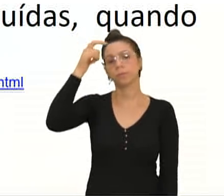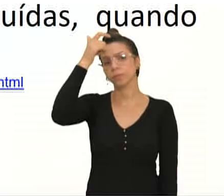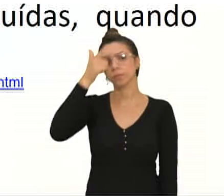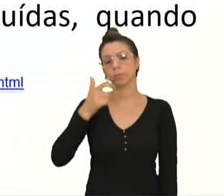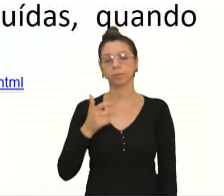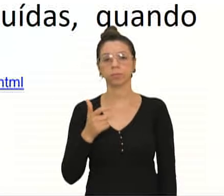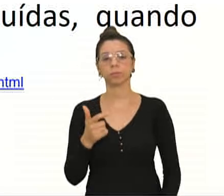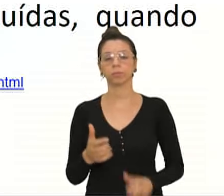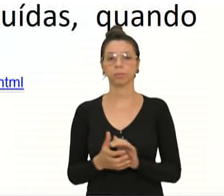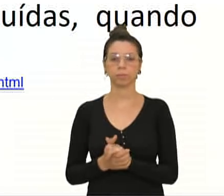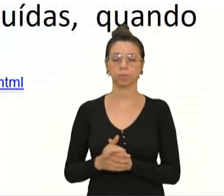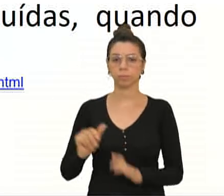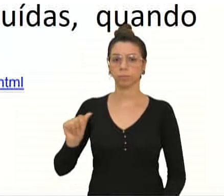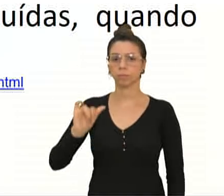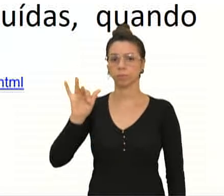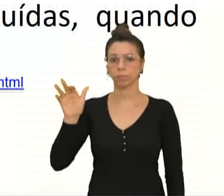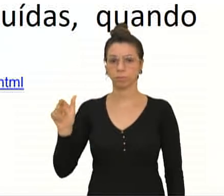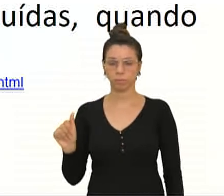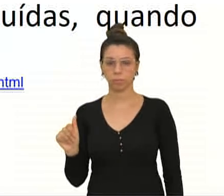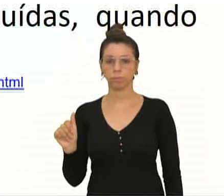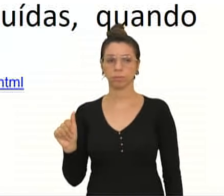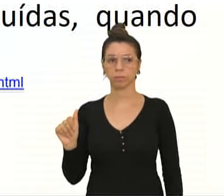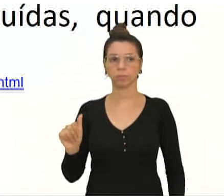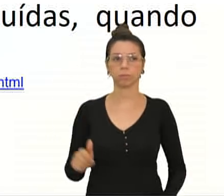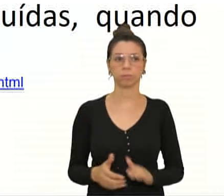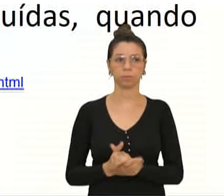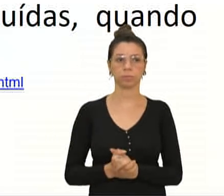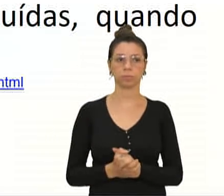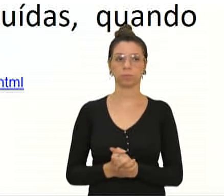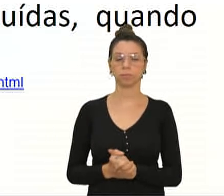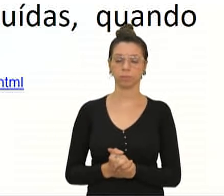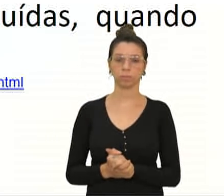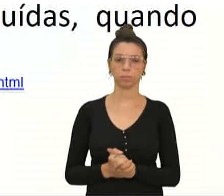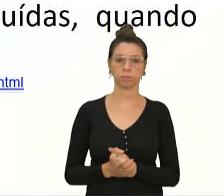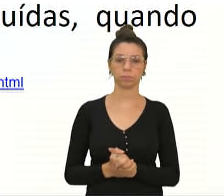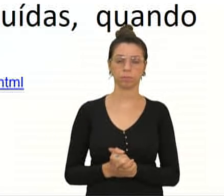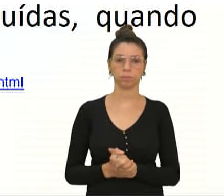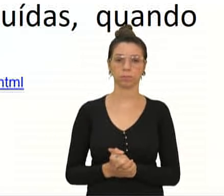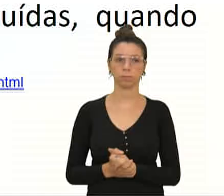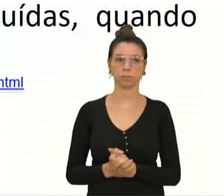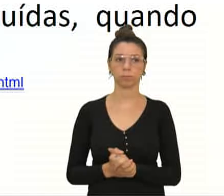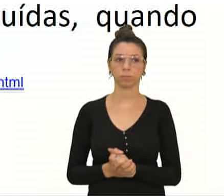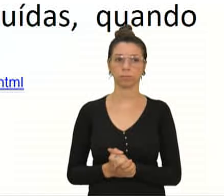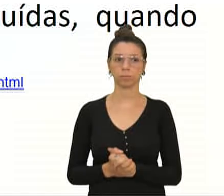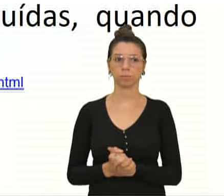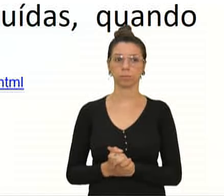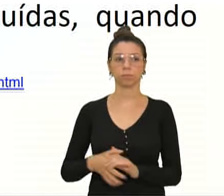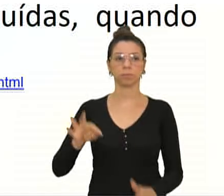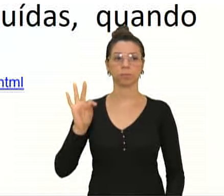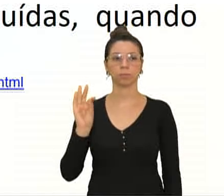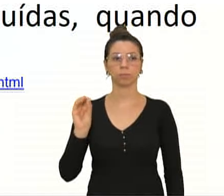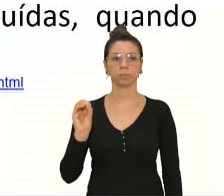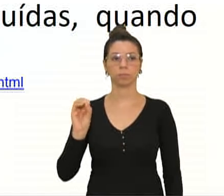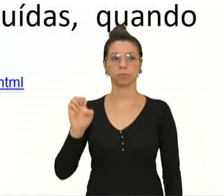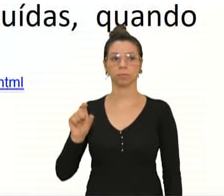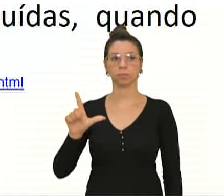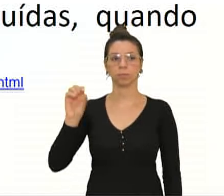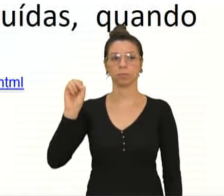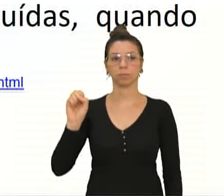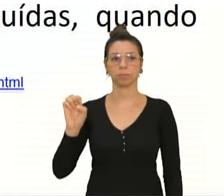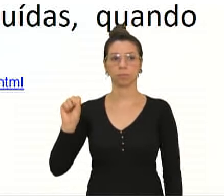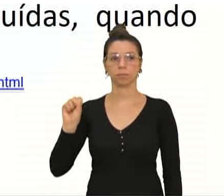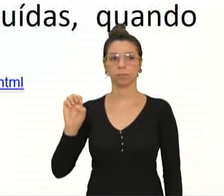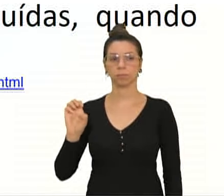pessoa da África conhecida, não muito conhecida como Nelson Mandela, mas é o arcebispo e teólogo Desmond Tutu, fala o